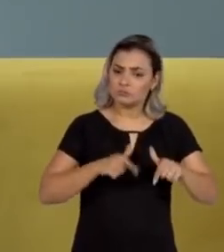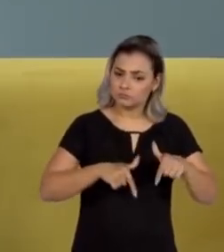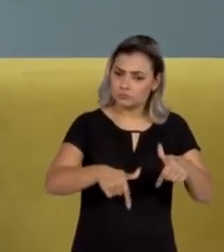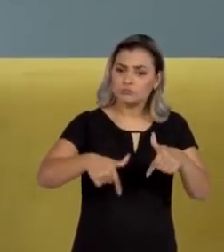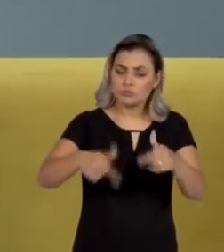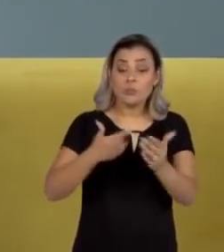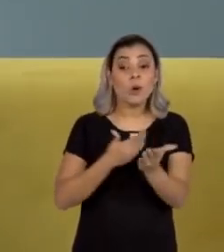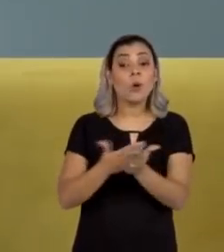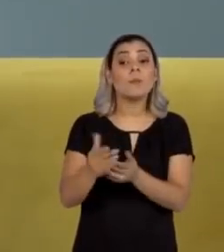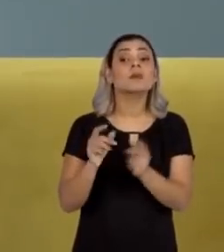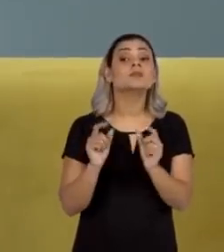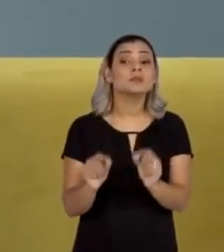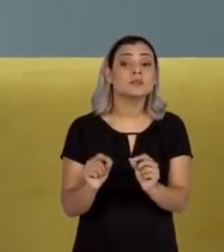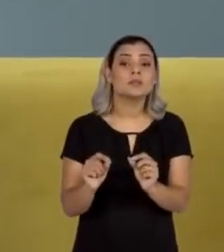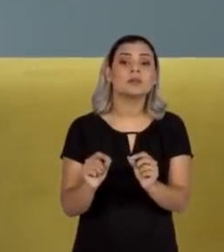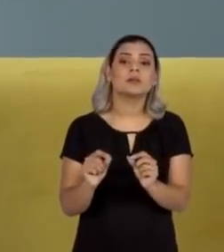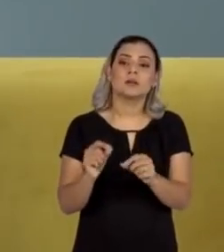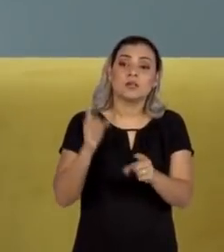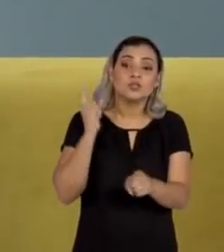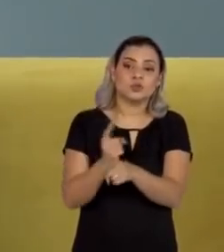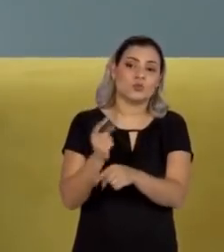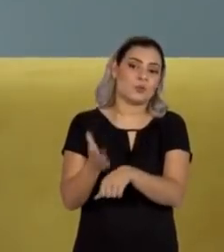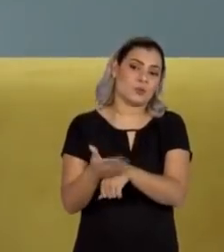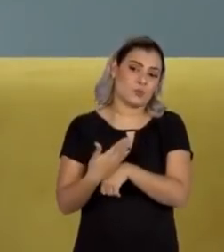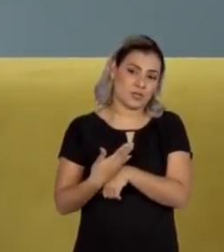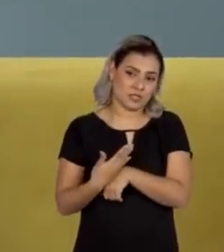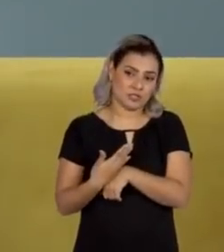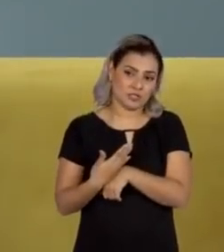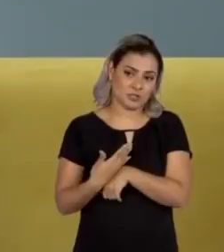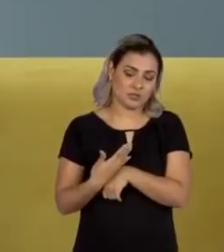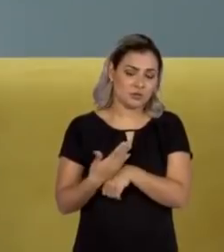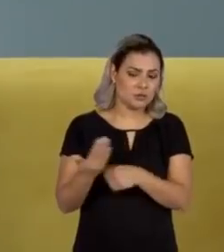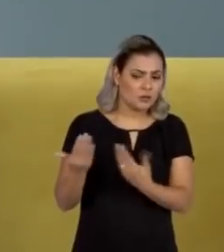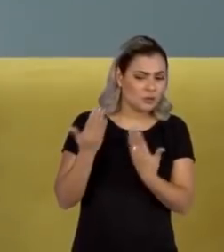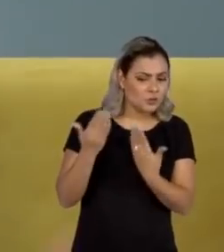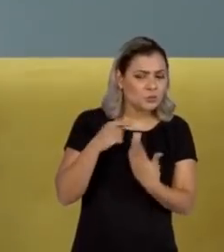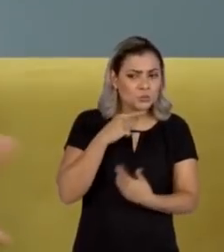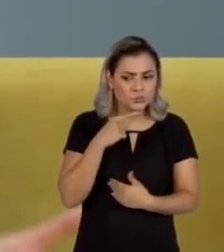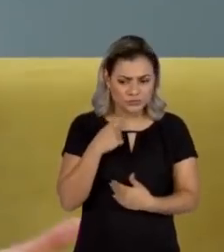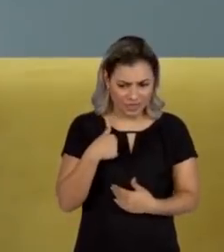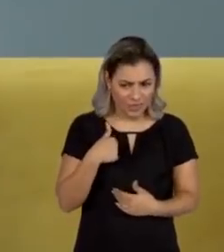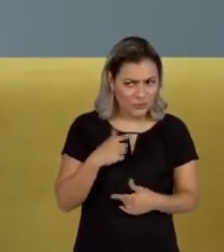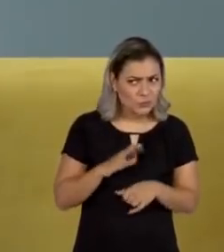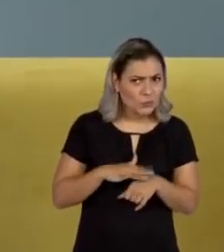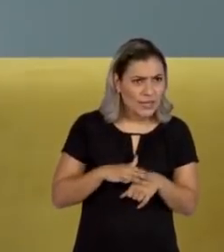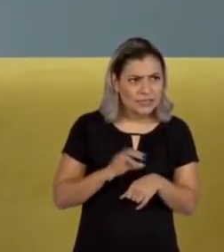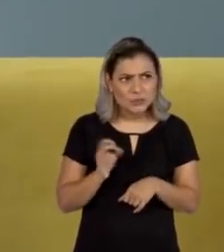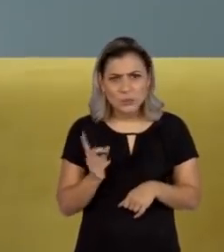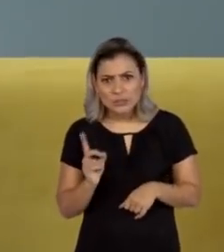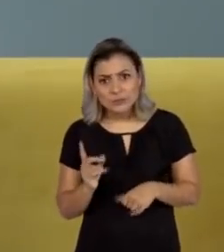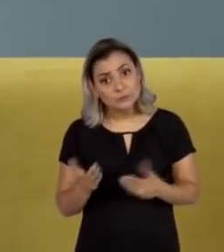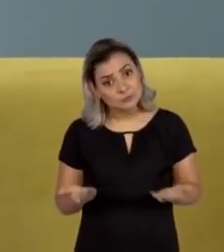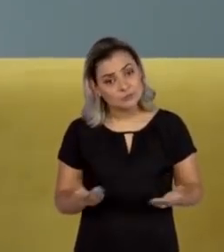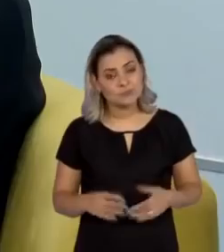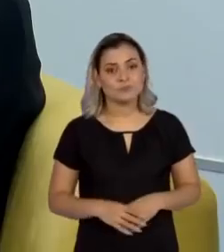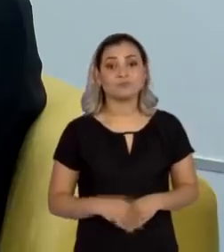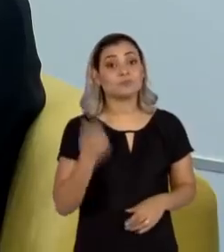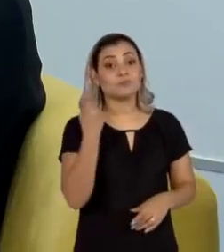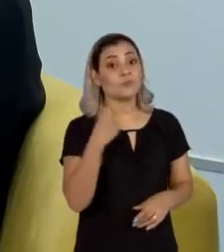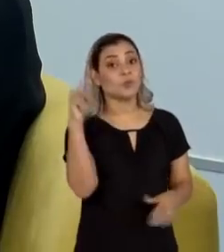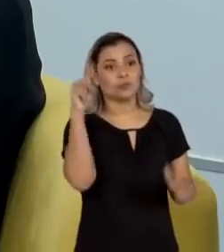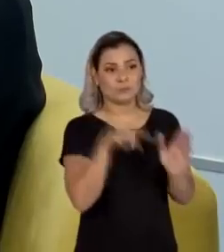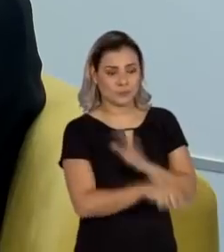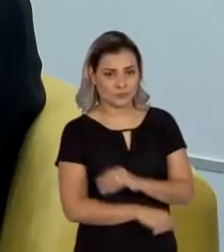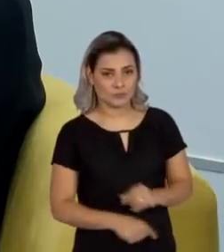começa diagnosticando. Né? Ou pelo menos tendo a suspeita, será que eu tenho esse diagnóstico ou não, né? Sim. Uma última pergunta,